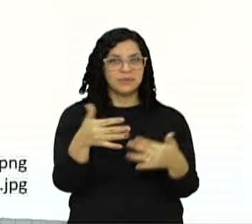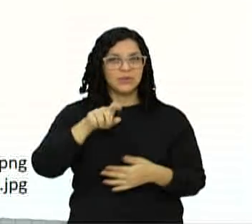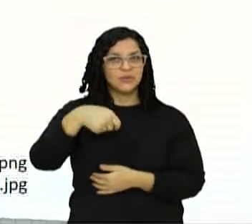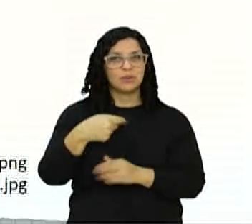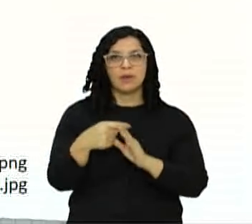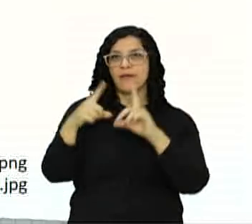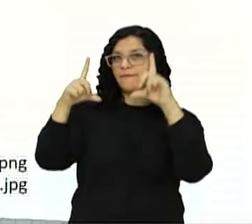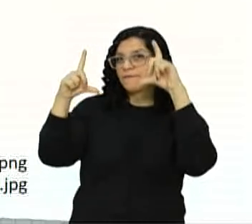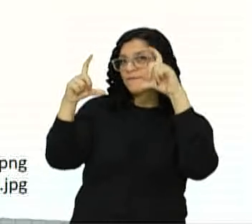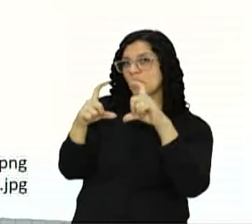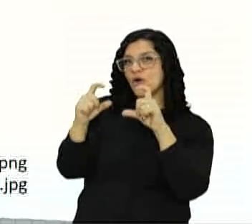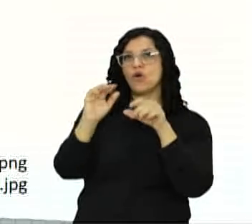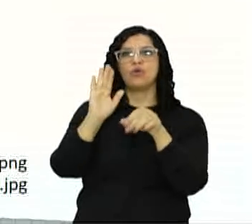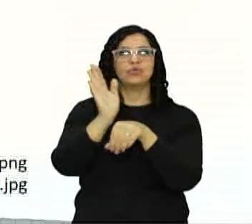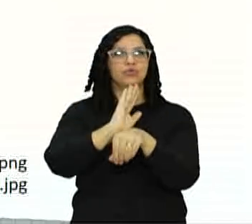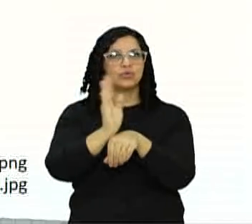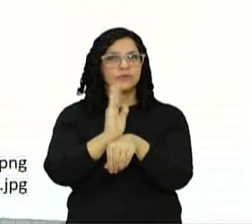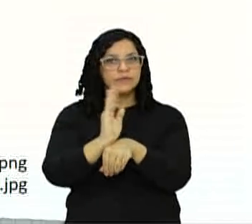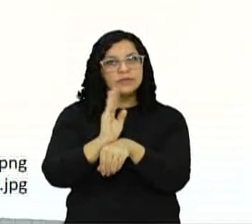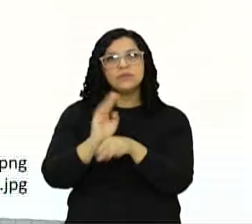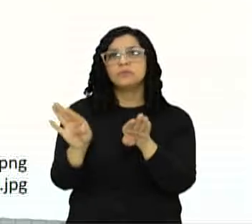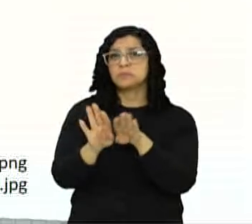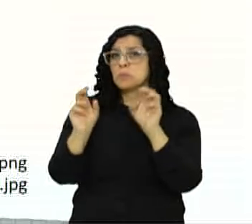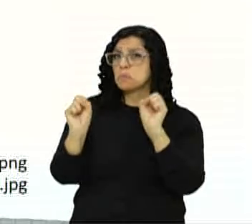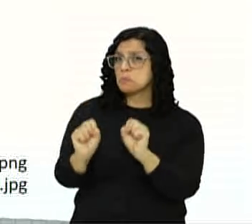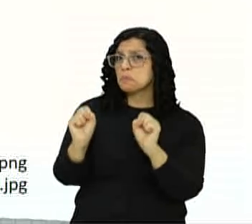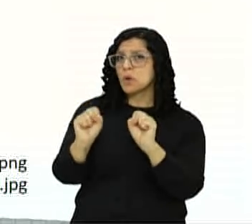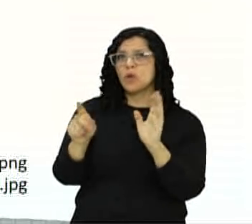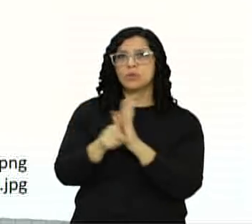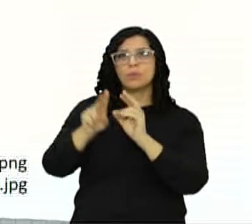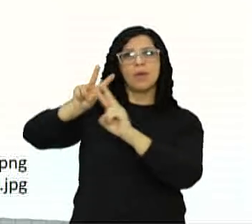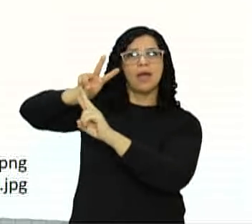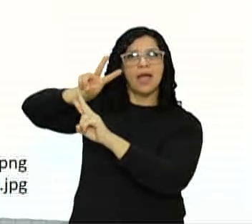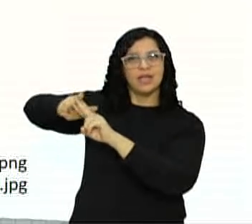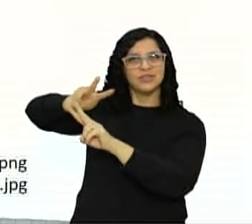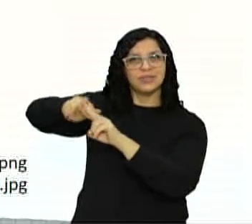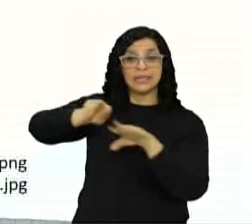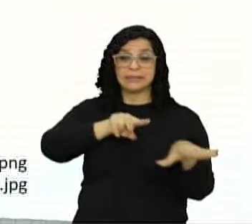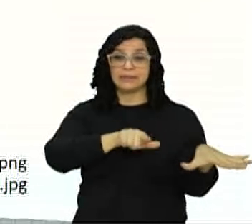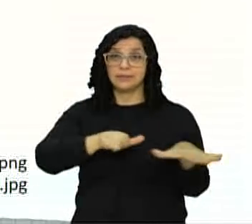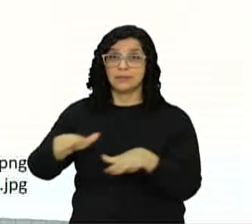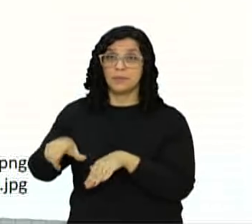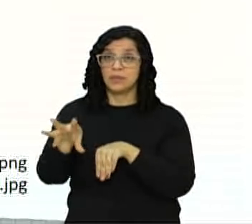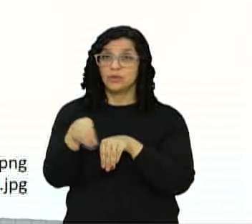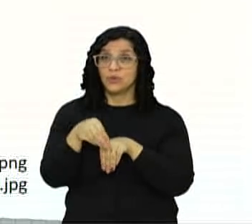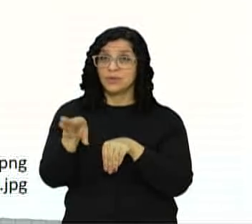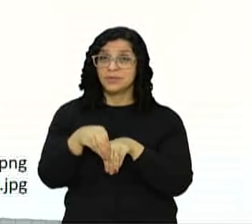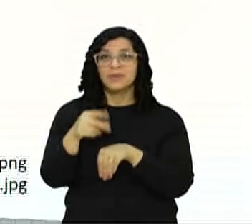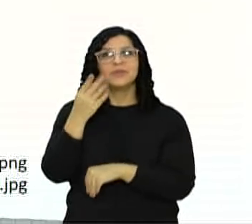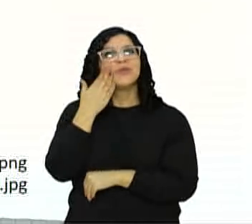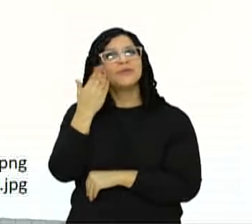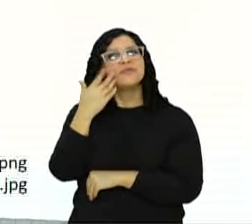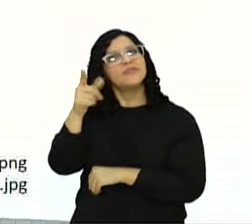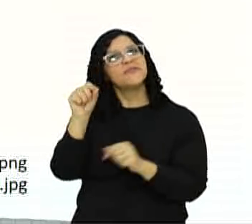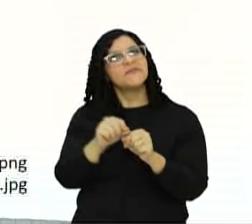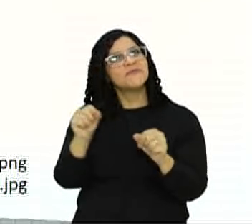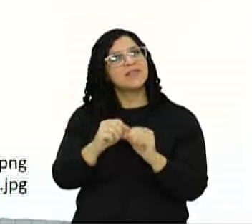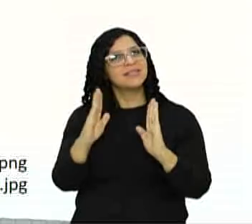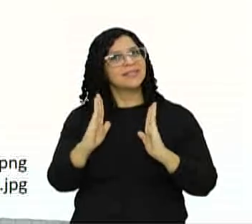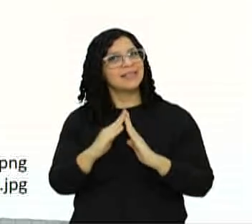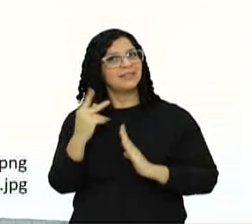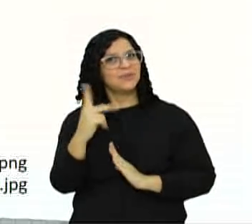uma foto, um vídeo, marque, coloque essa hashtag Semana do Conhecimento para a gente saber o que você está